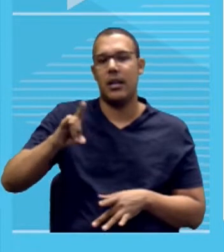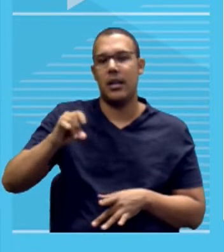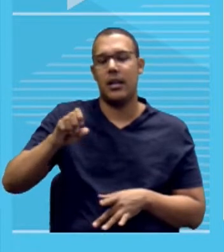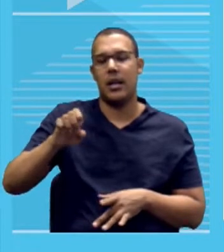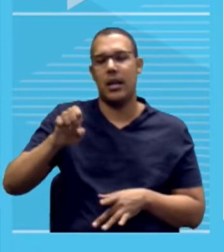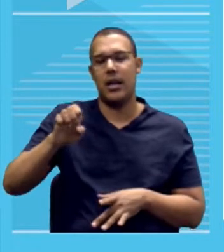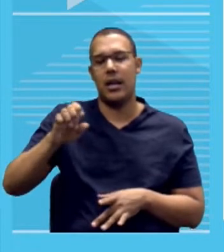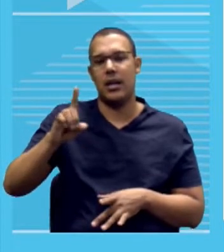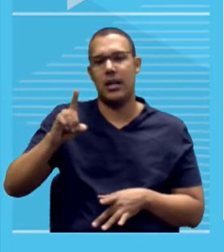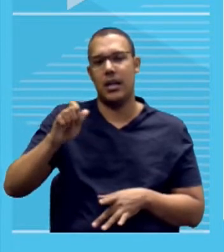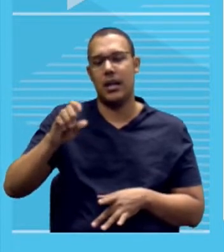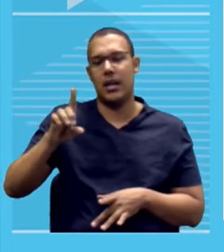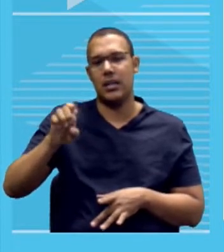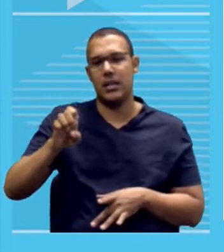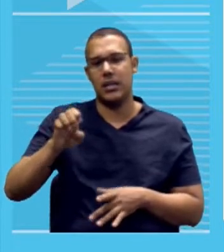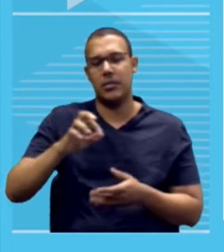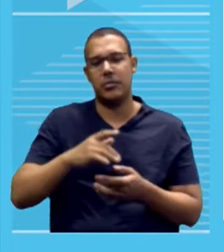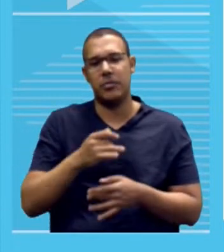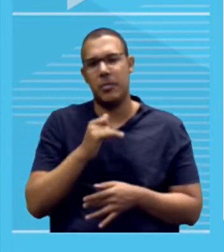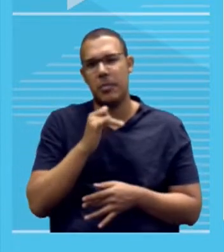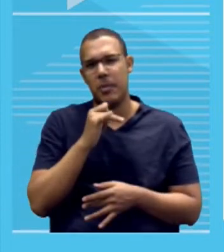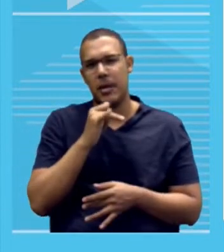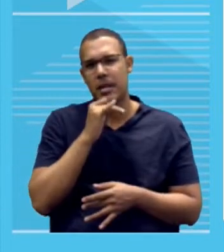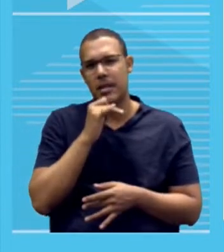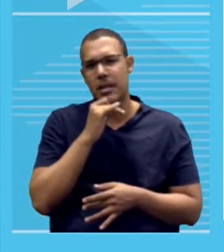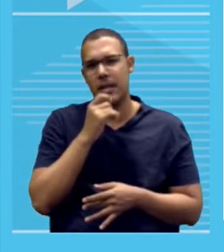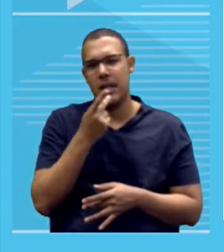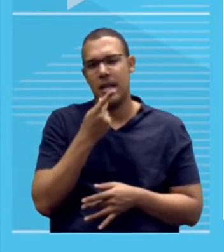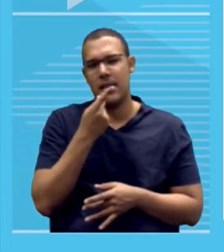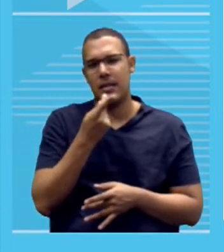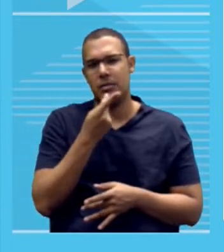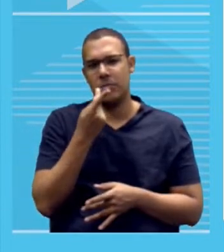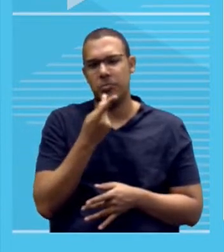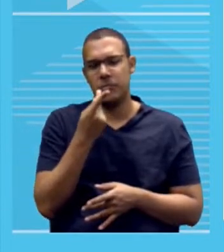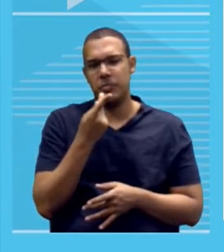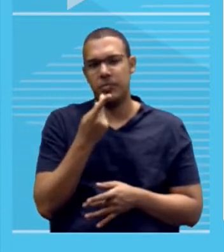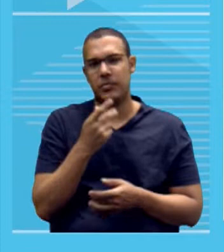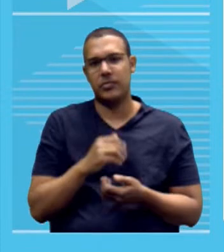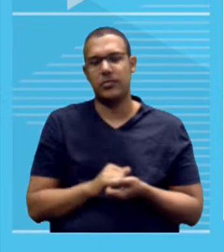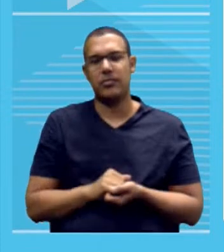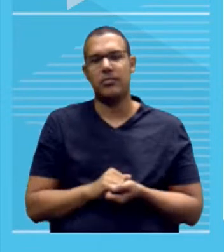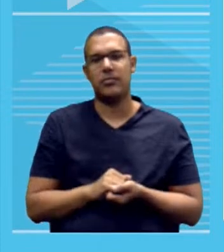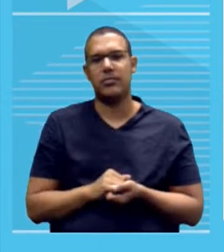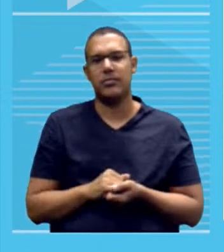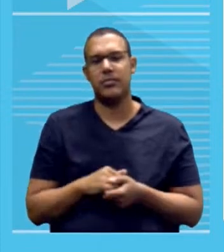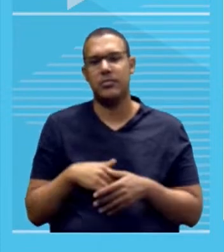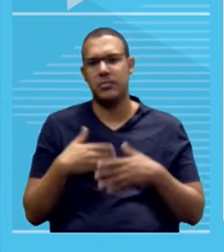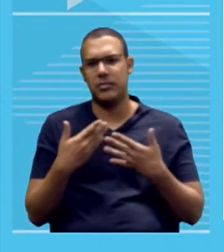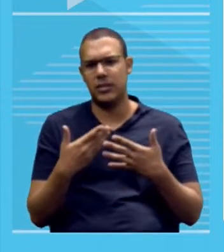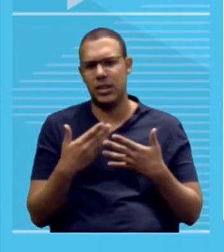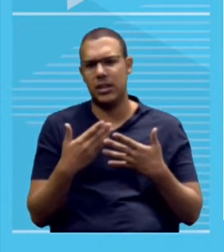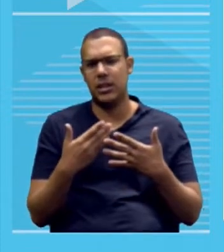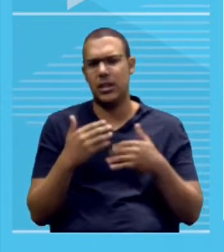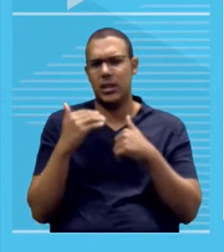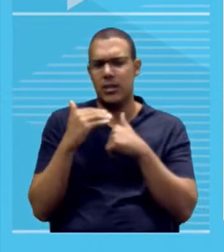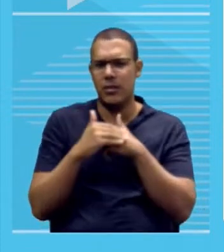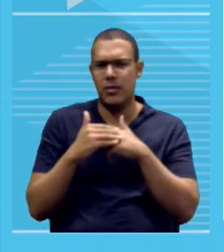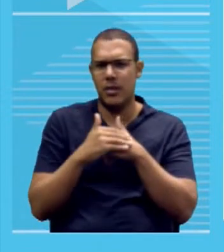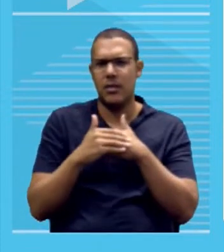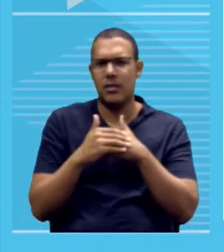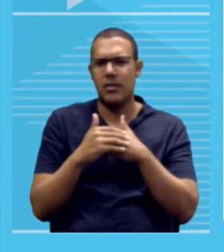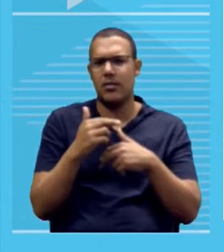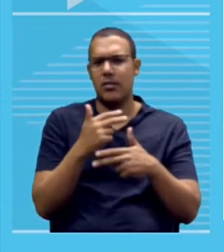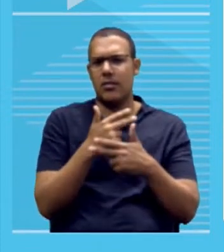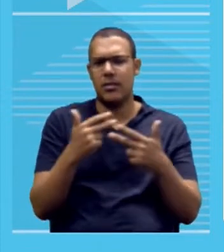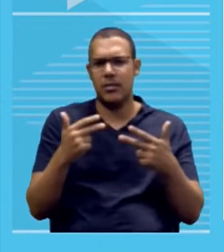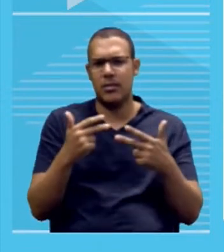Vamos pensar na língua falada por exemplo a gente conversa com pessoas outras várias pessoas do